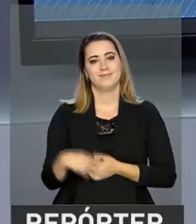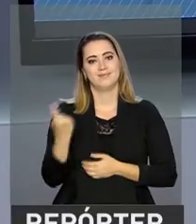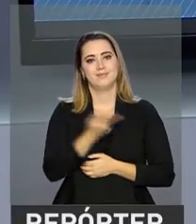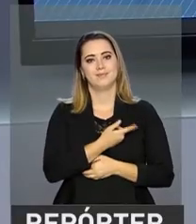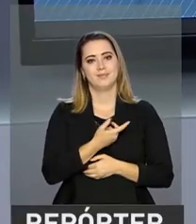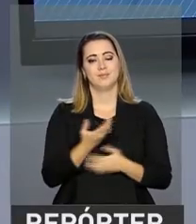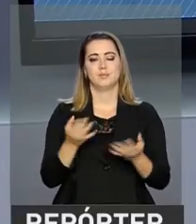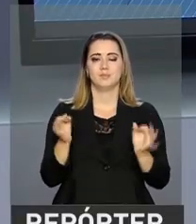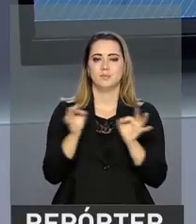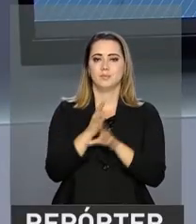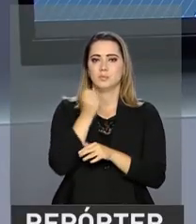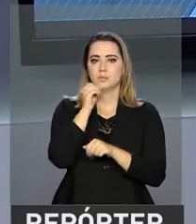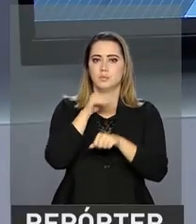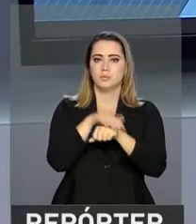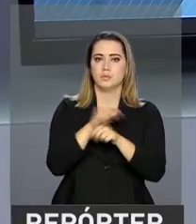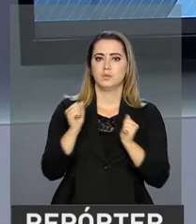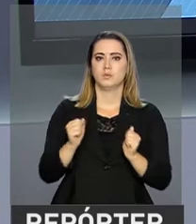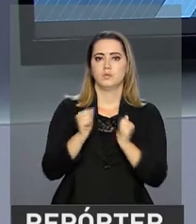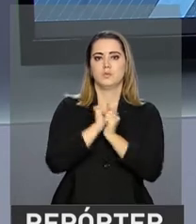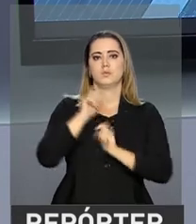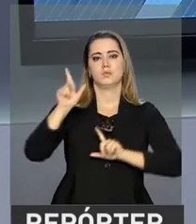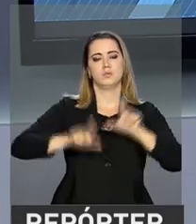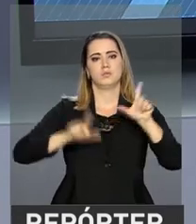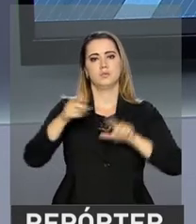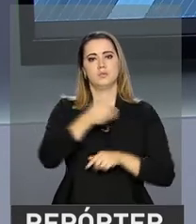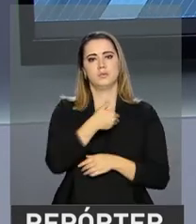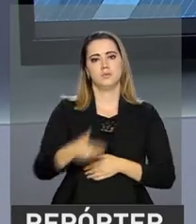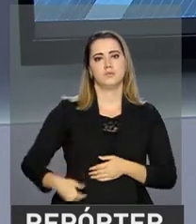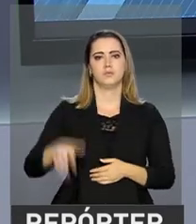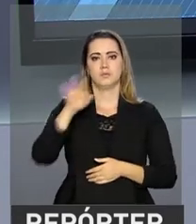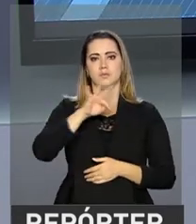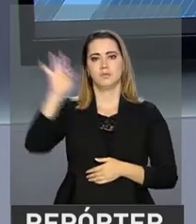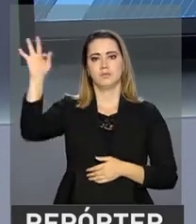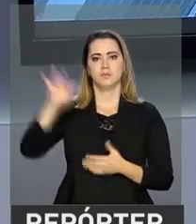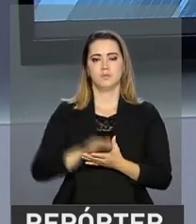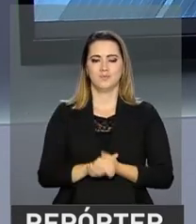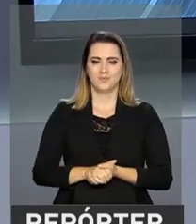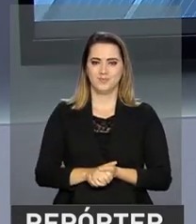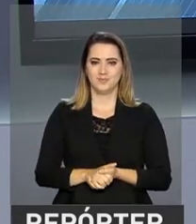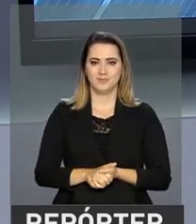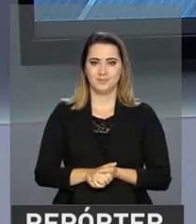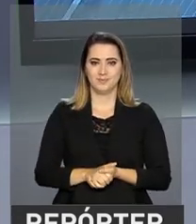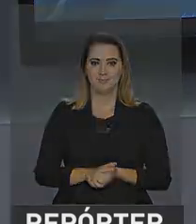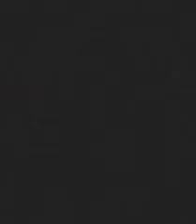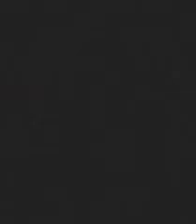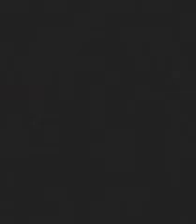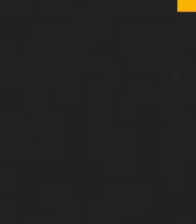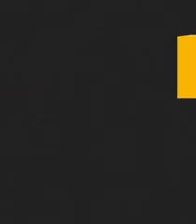ficamos por aqui uma boa noite pra você e continue com a gente na nbr a tv do governo federal